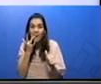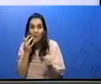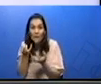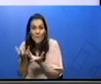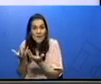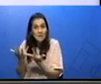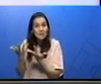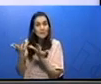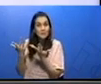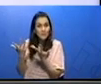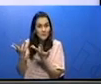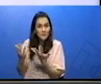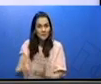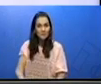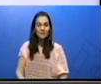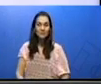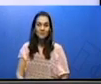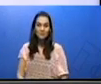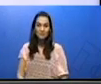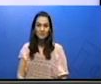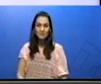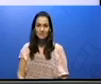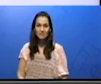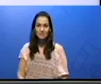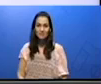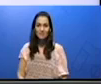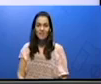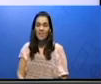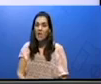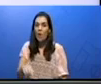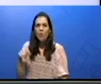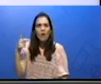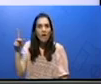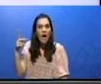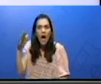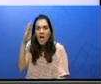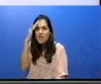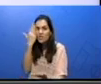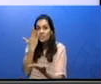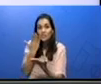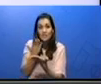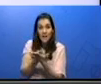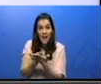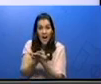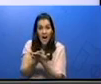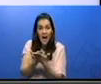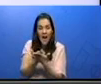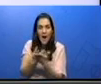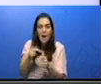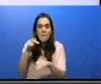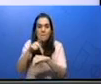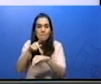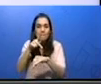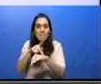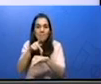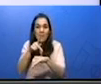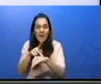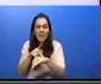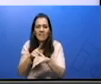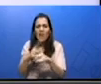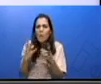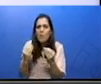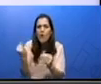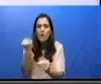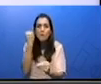precioso e brilhante, como o ouro? Eles acreditavam que a pedra filosofal teria a propriedade de